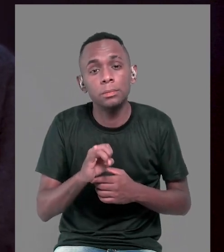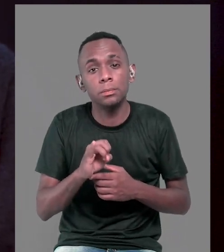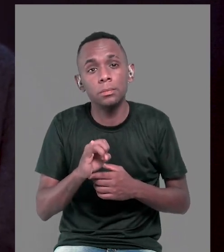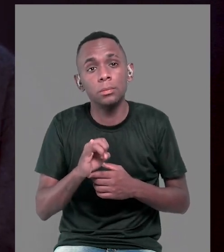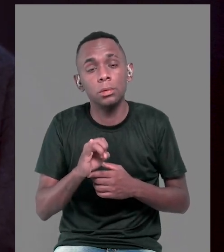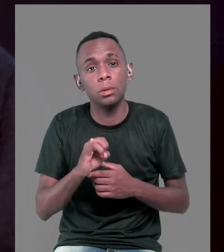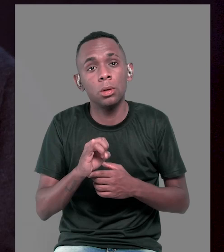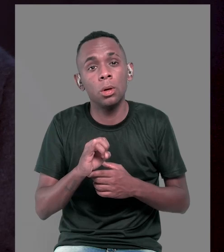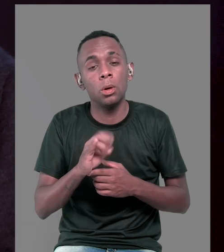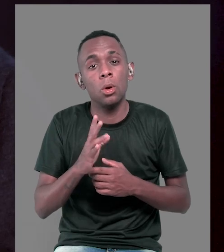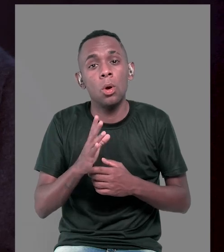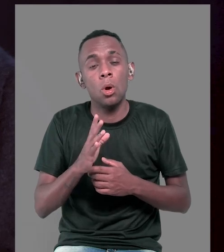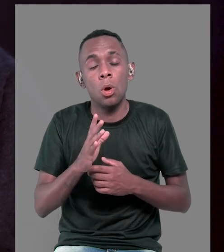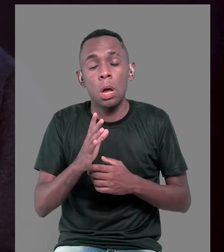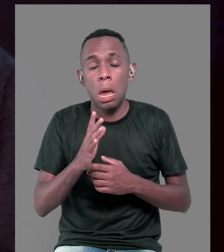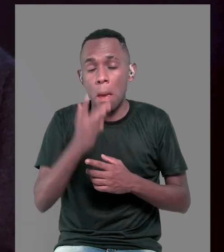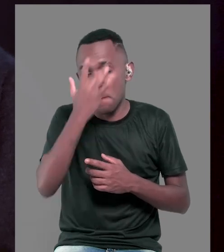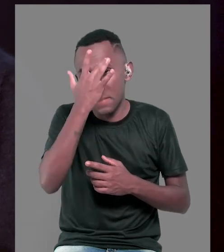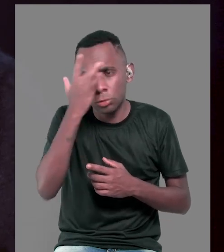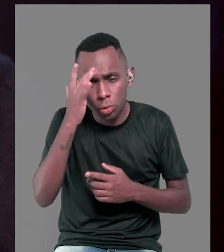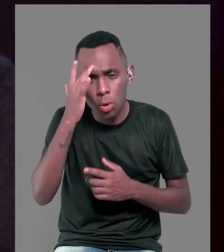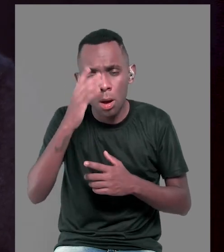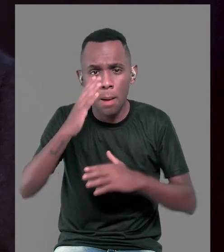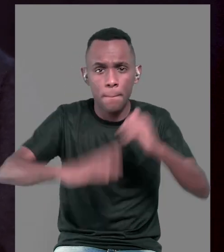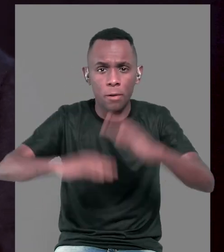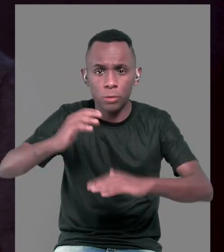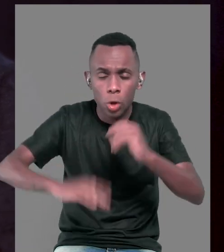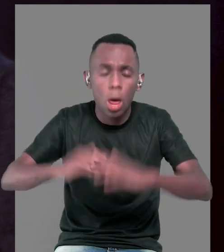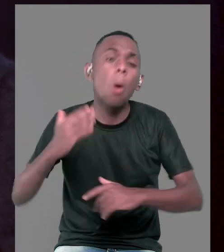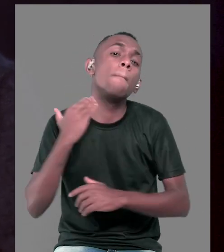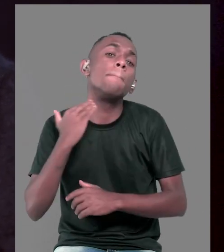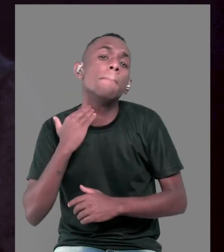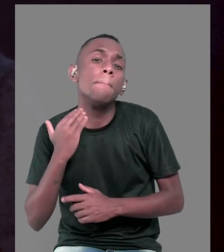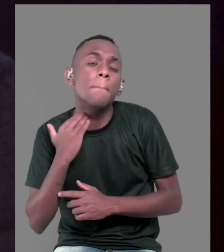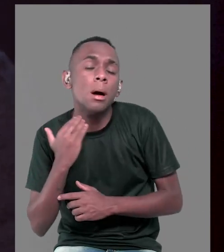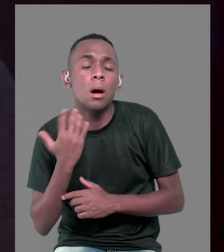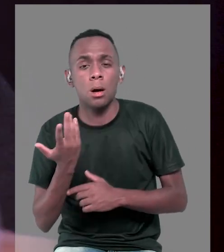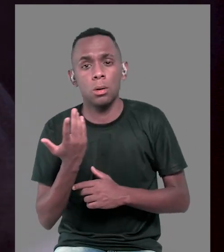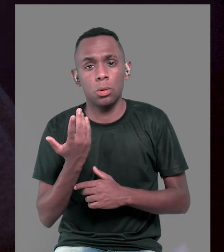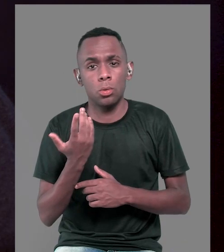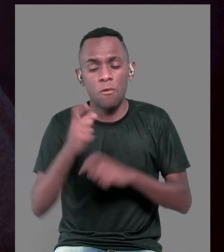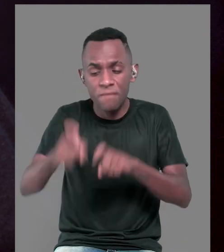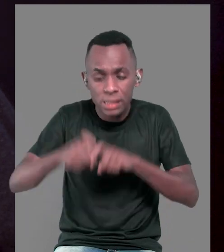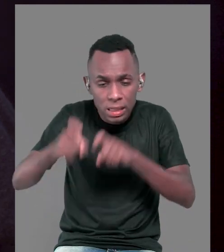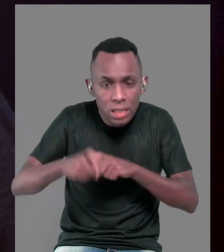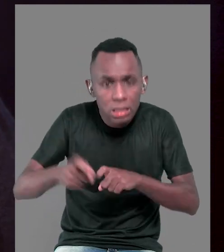o banqueiro, o fazendeiro, o industrial, o financista,